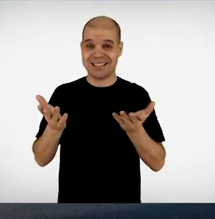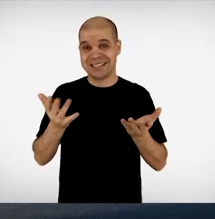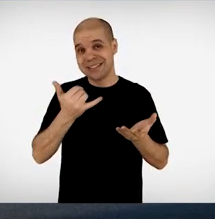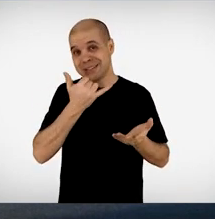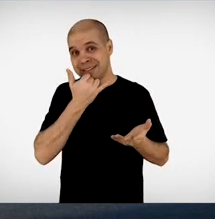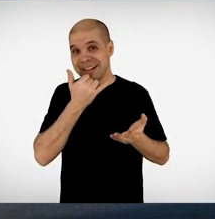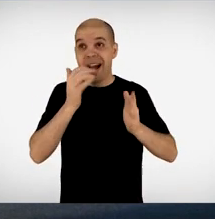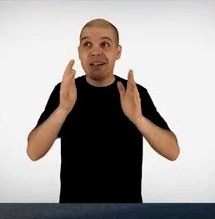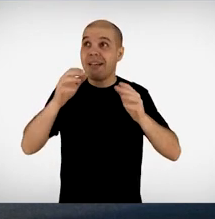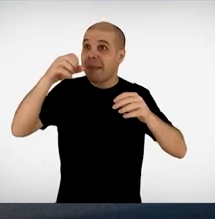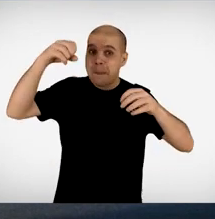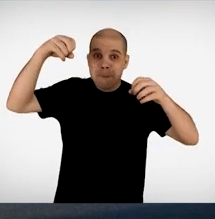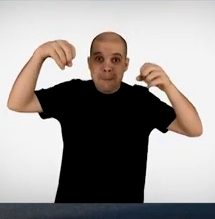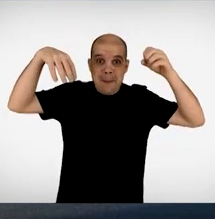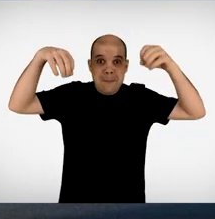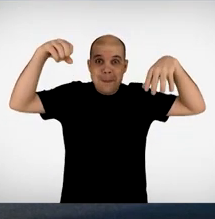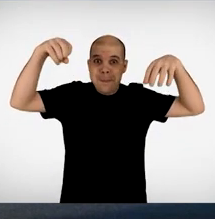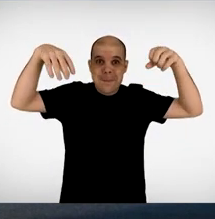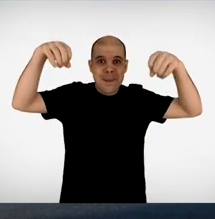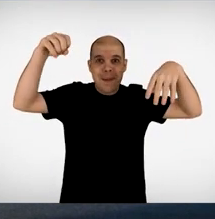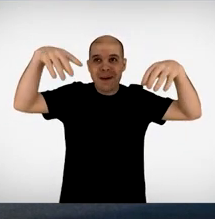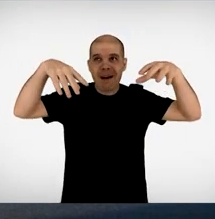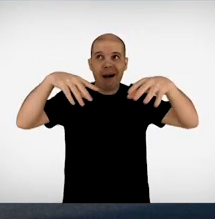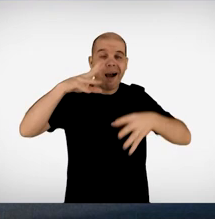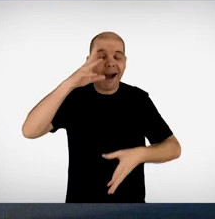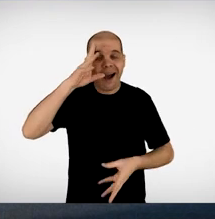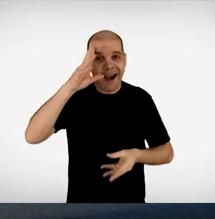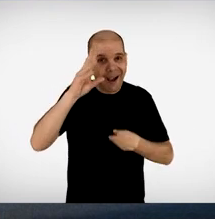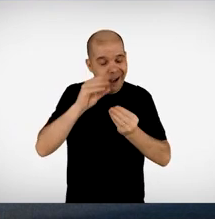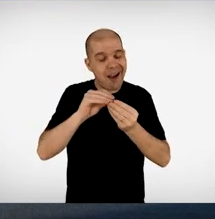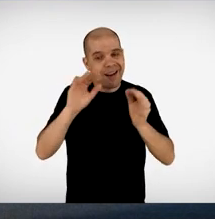terminar. Quando eu estiver cega, é hora de ir embora.